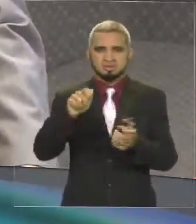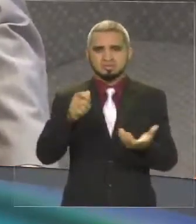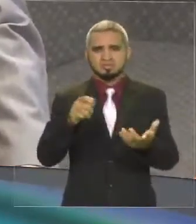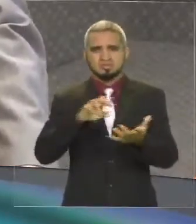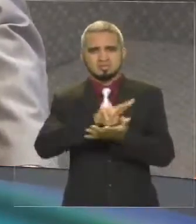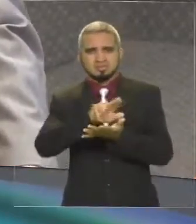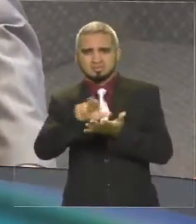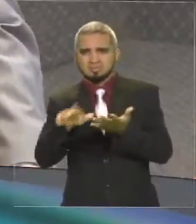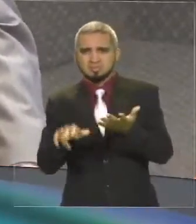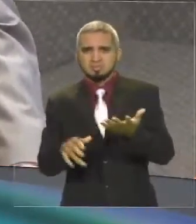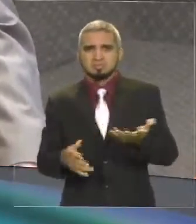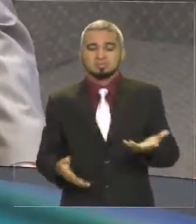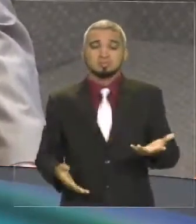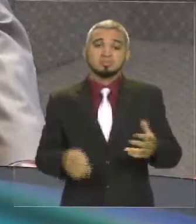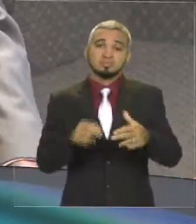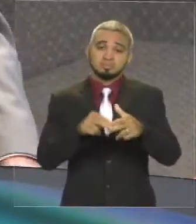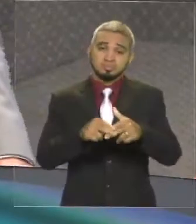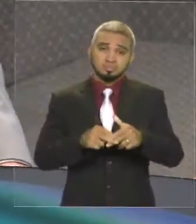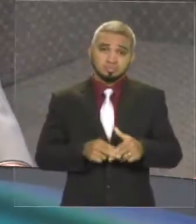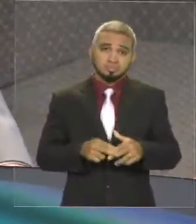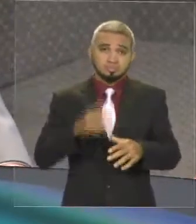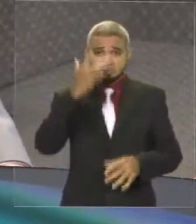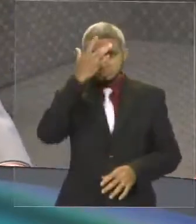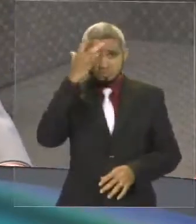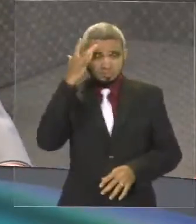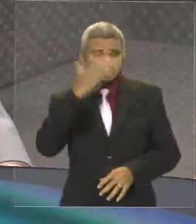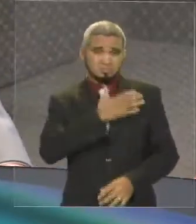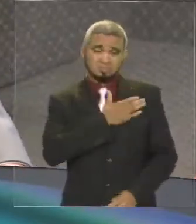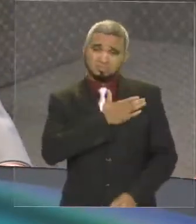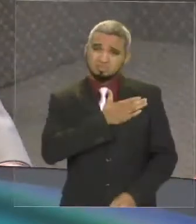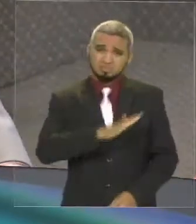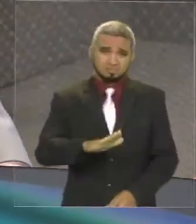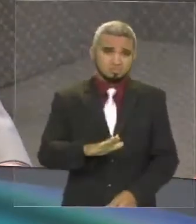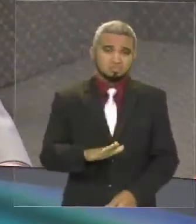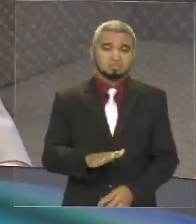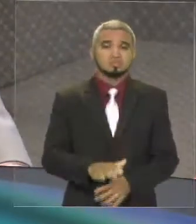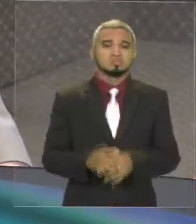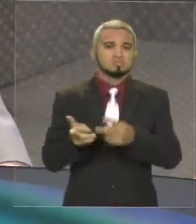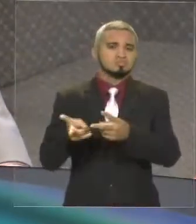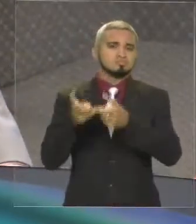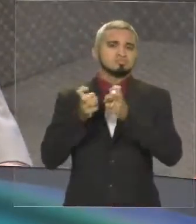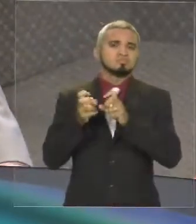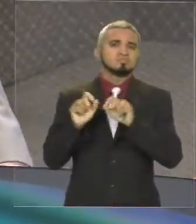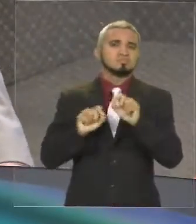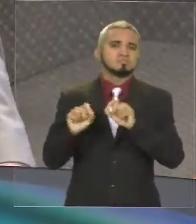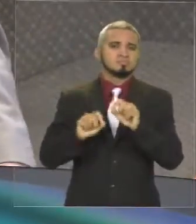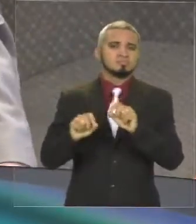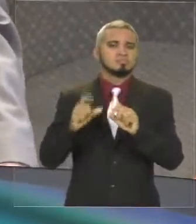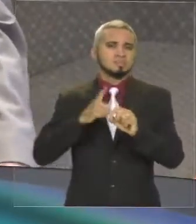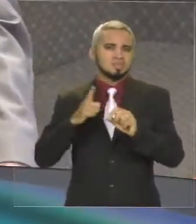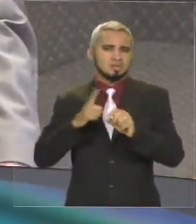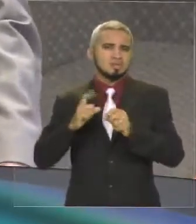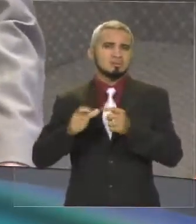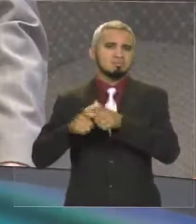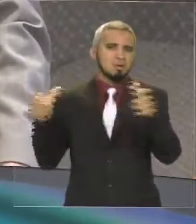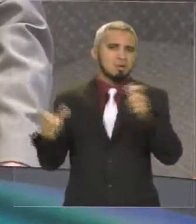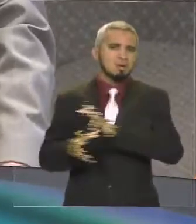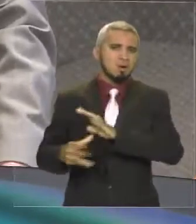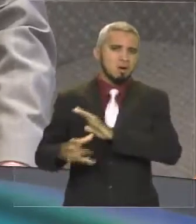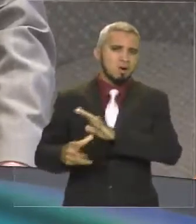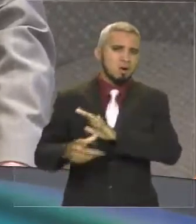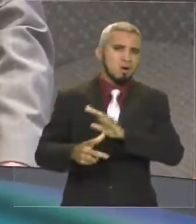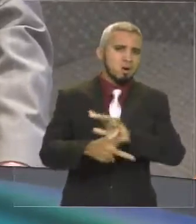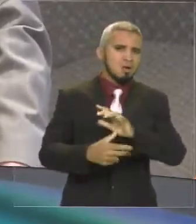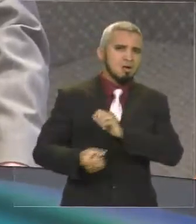dessa insatisfação, onde eles percebem um alto grau de corrupção, que eles não estão tendo